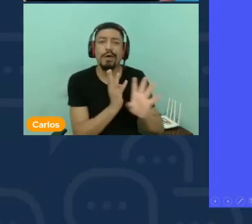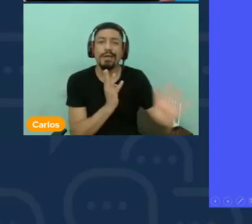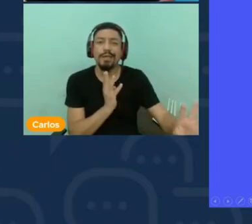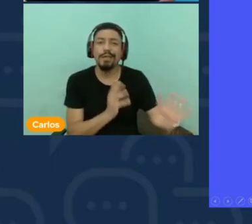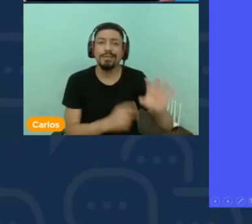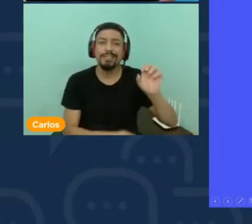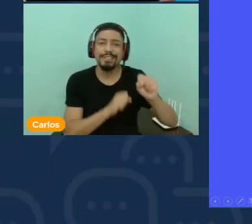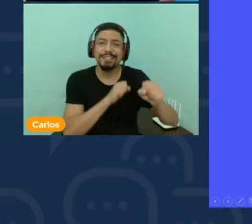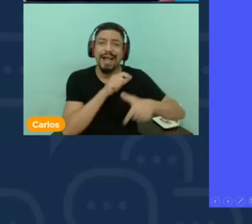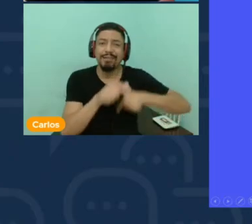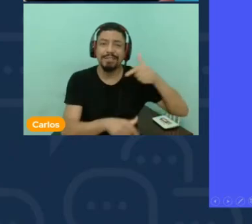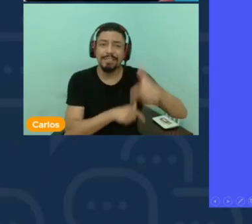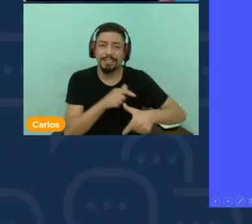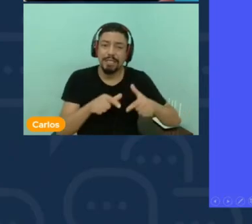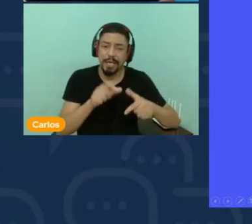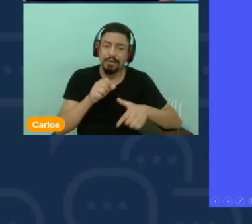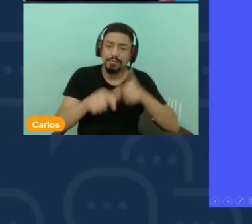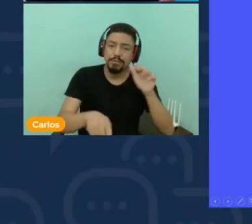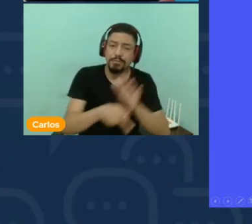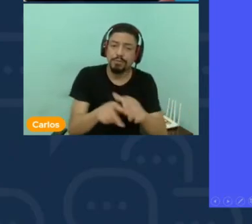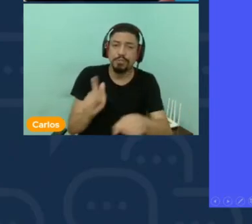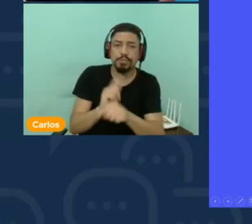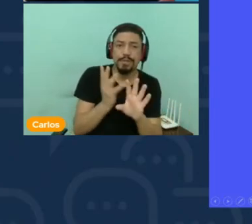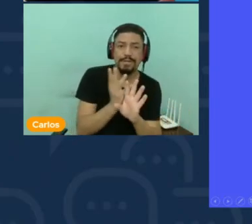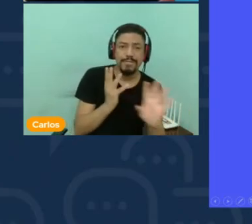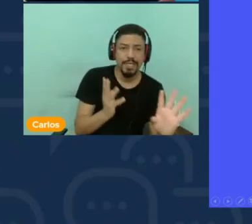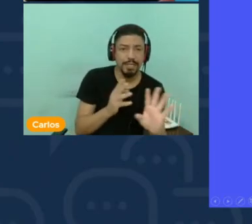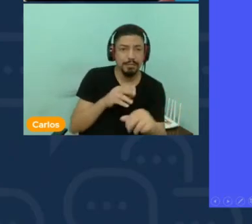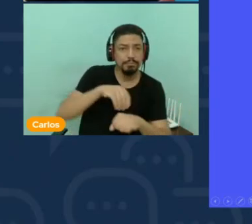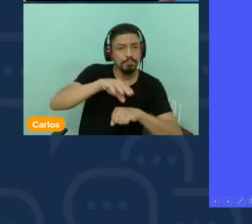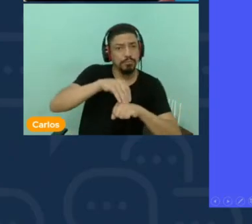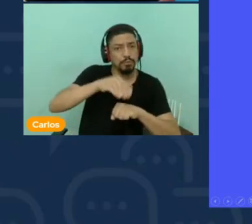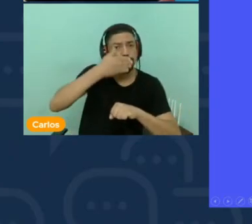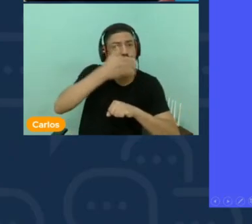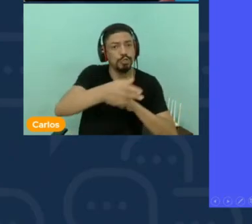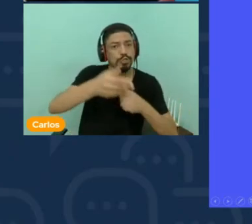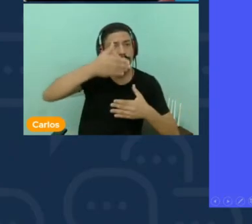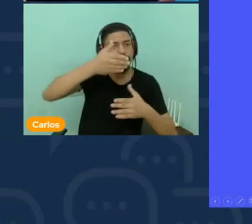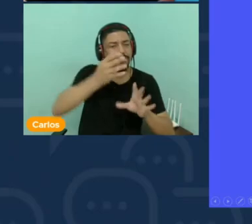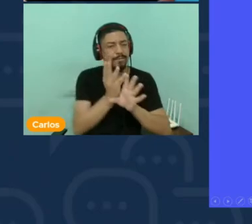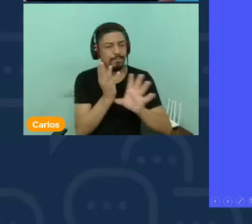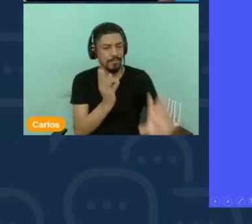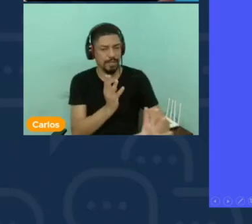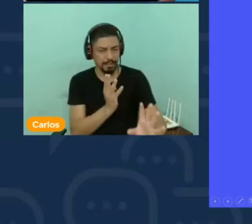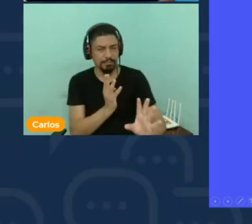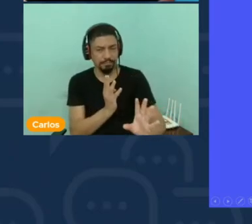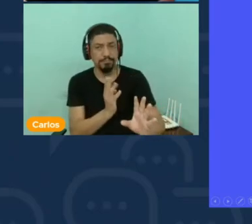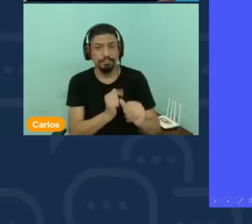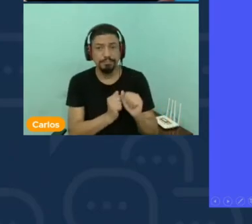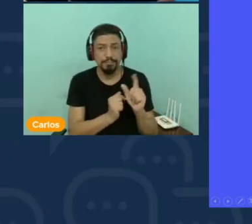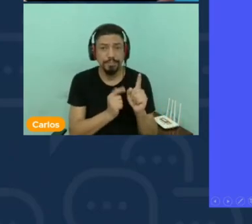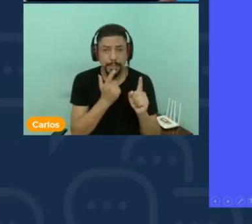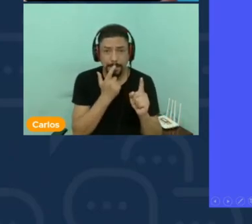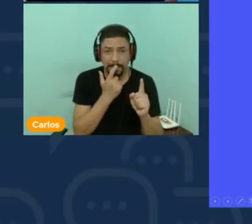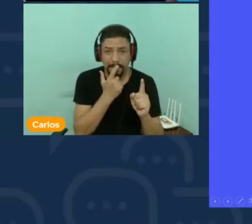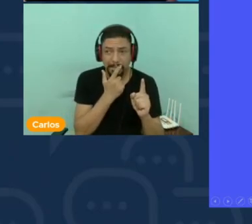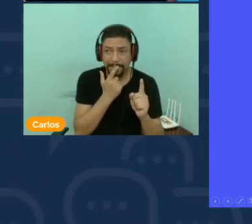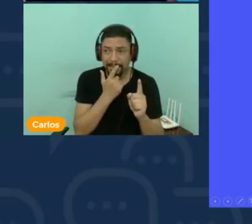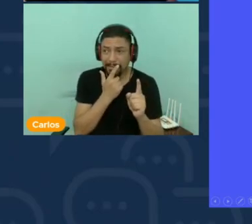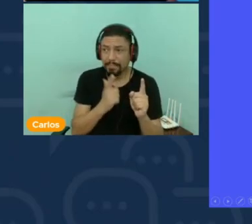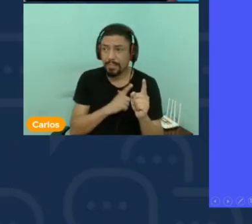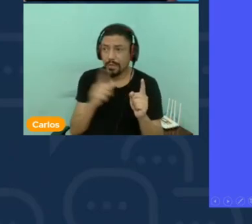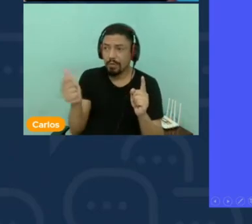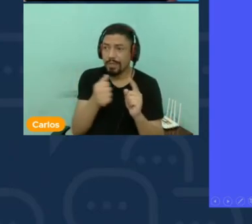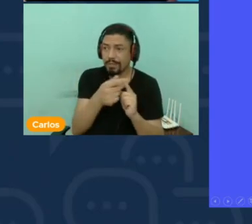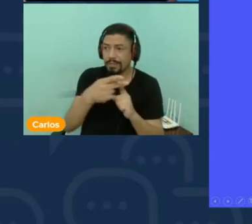de fila. Ele vai colocar aqui as solicitações do meu cliente em fila. Eu posso ter uma